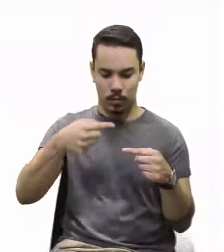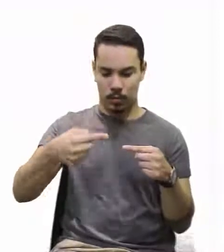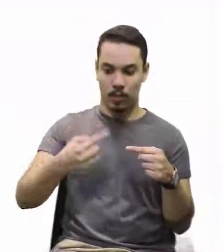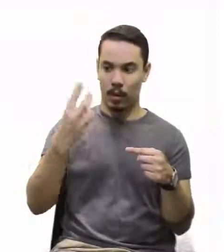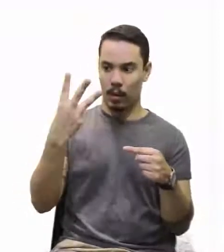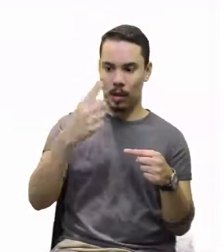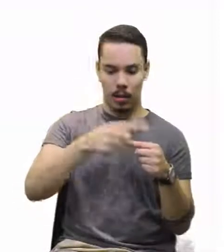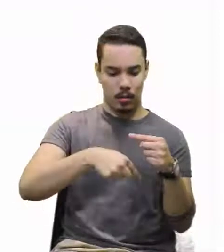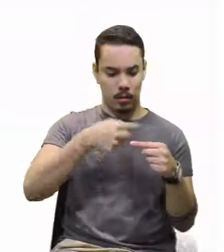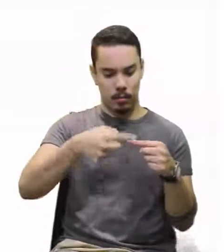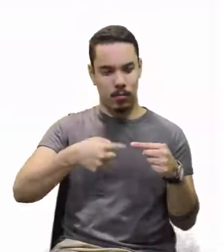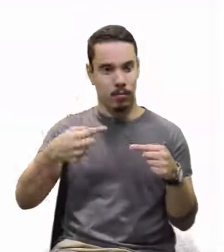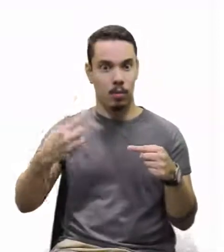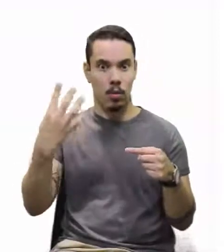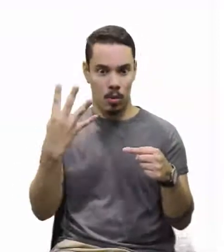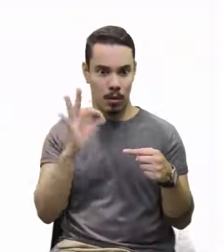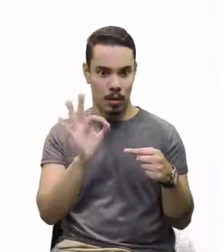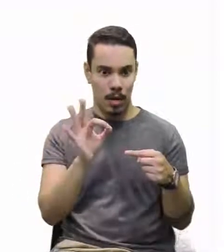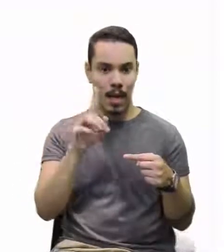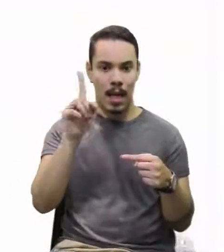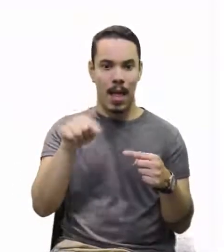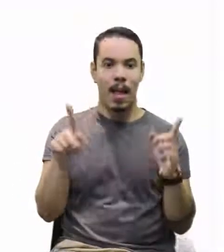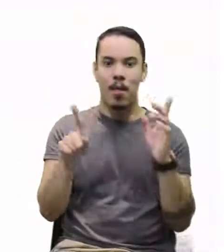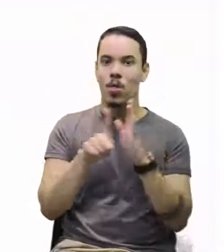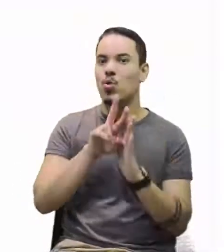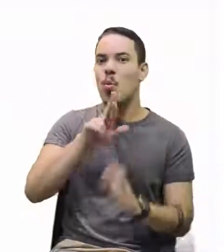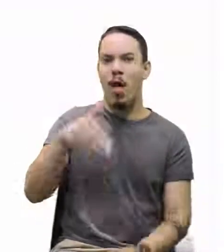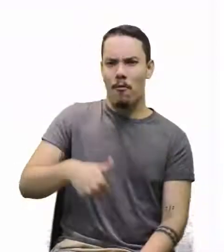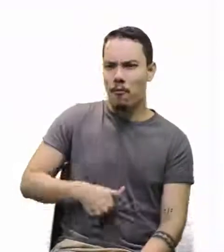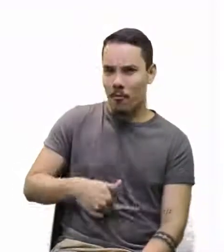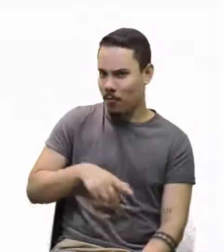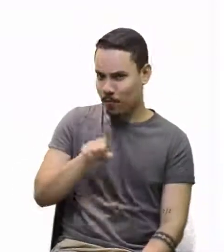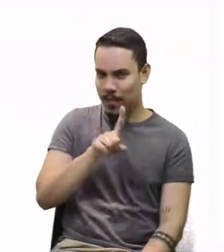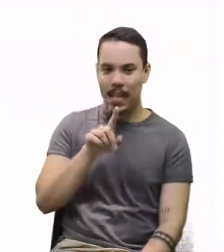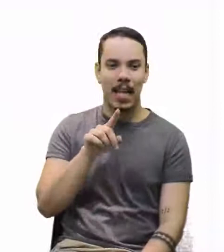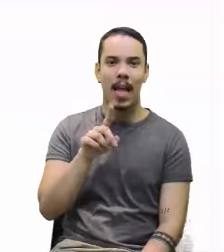espira. Não é esfirra, não. Tá com fome aí, de repente.